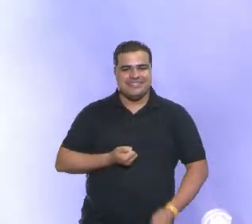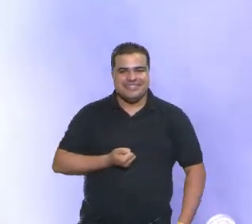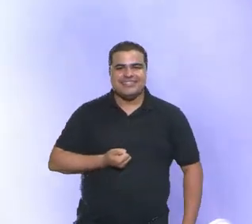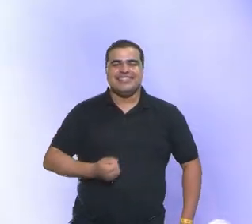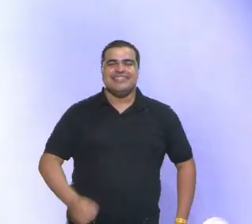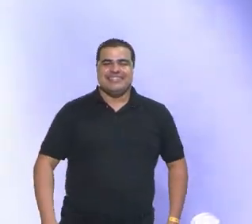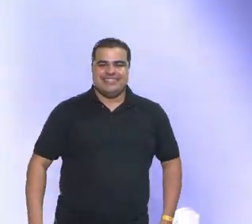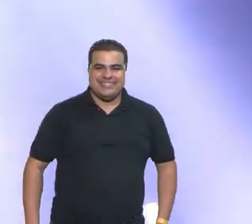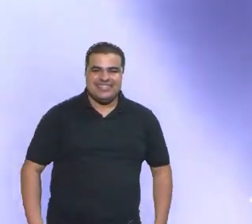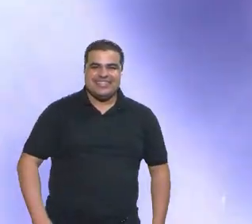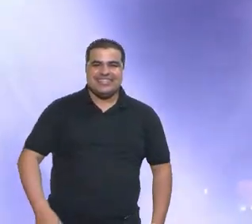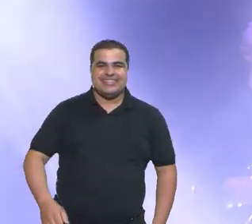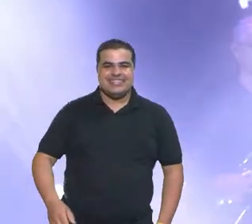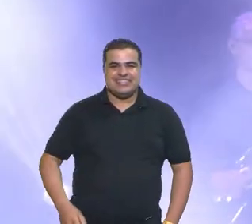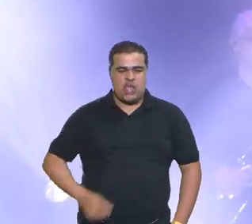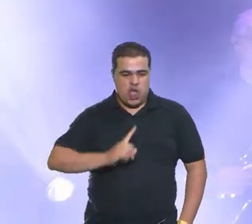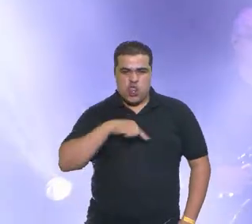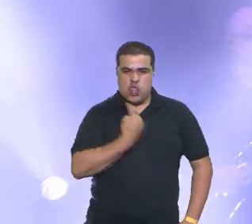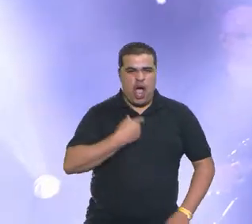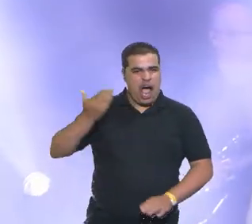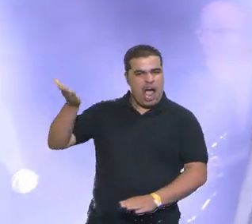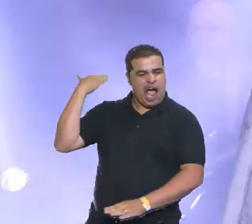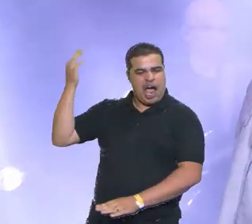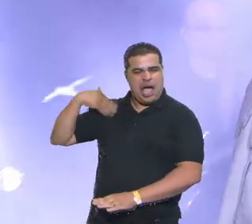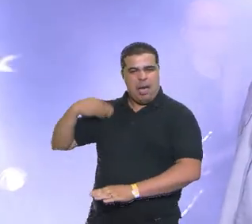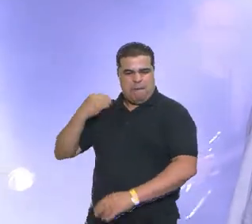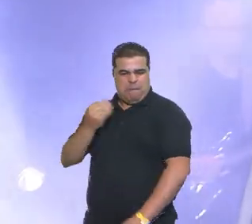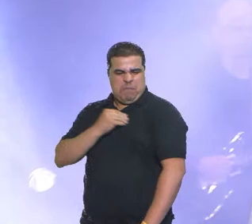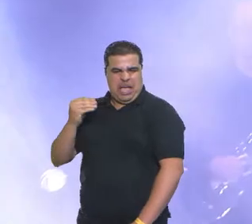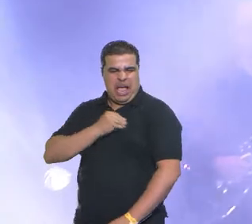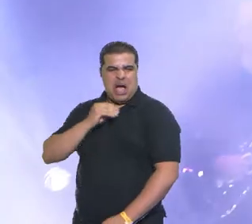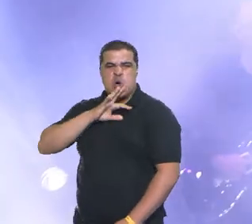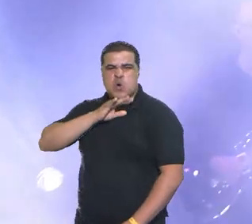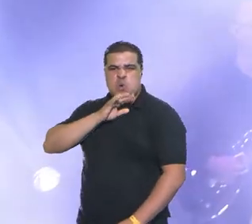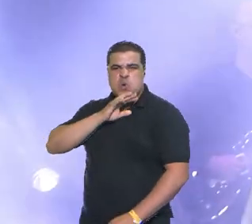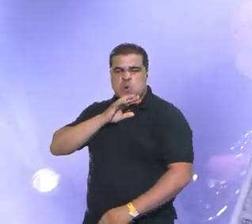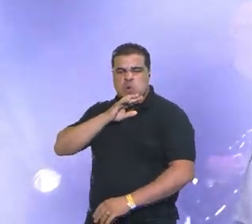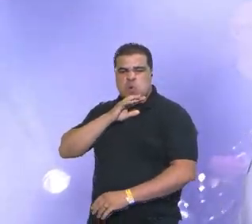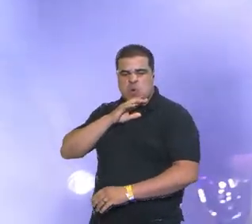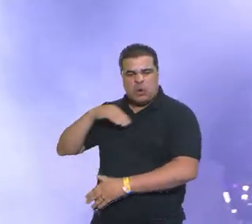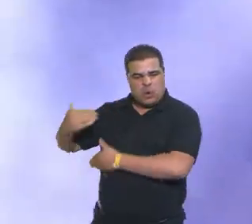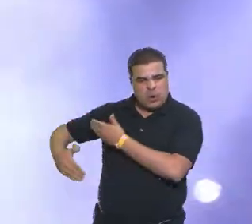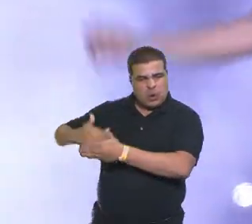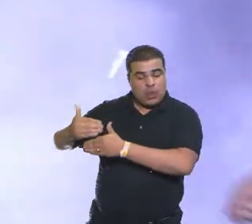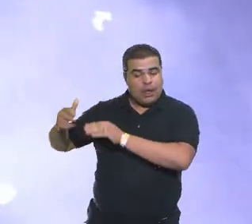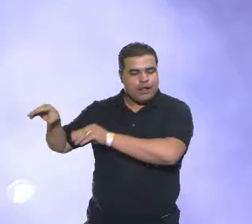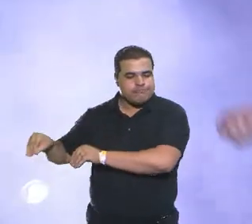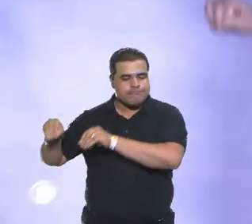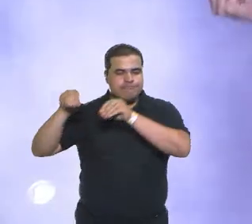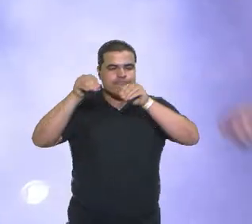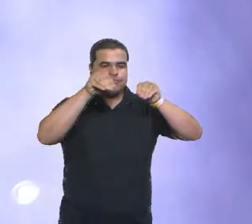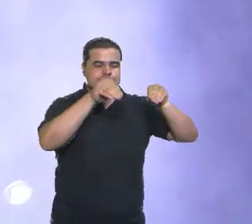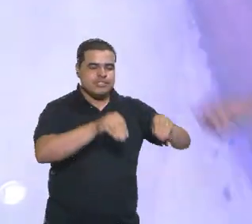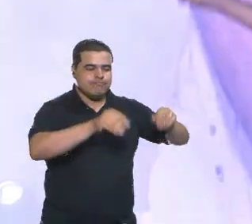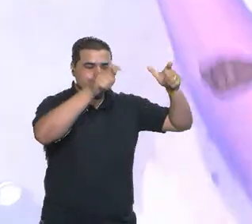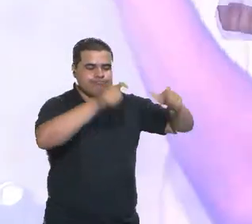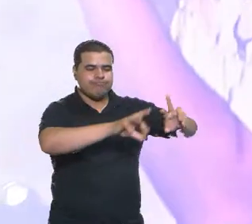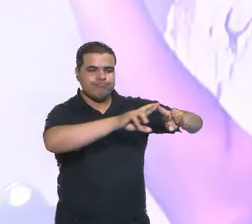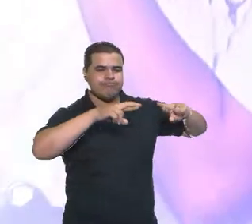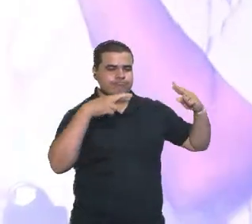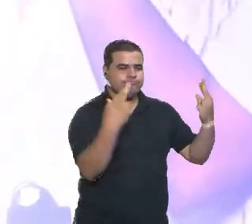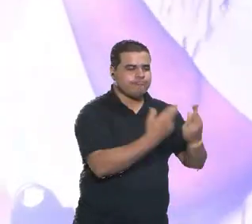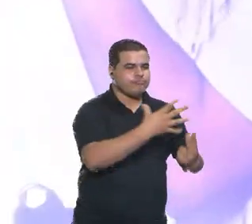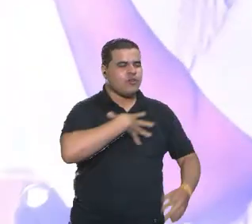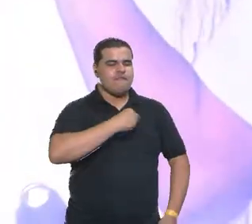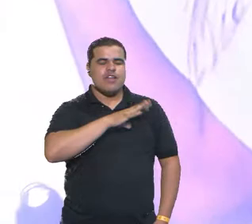aquele que nos tirou da Lama tu tirou das trevas e nos transportou para o reino